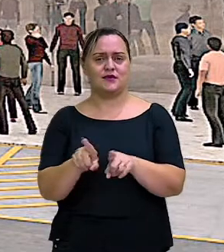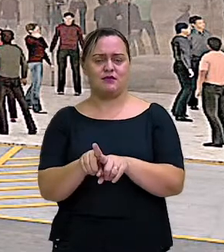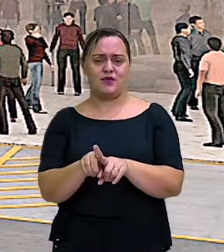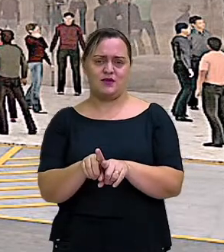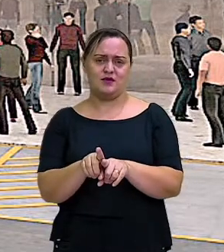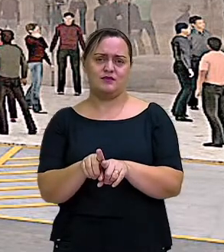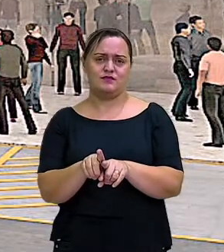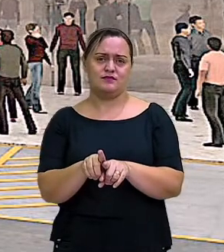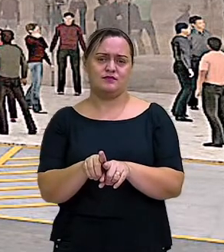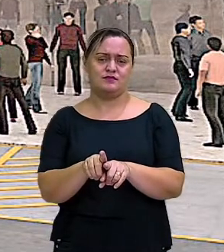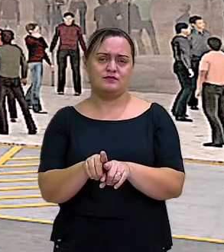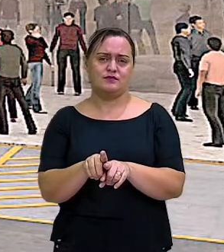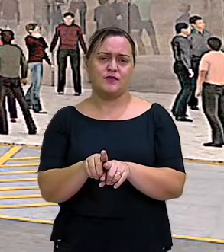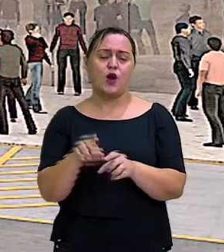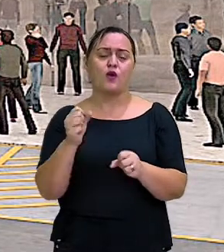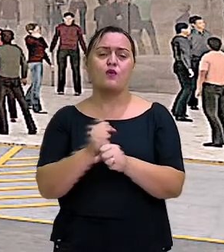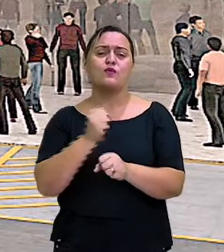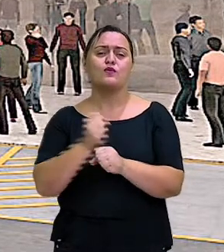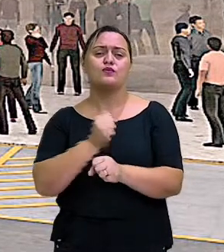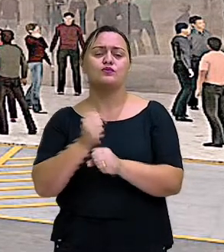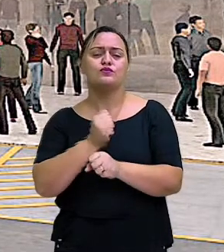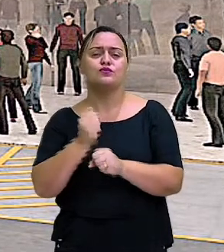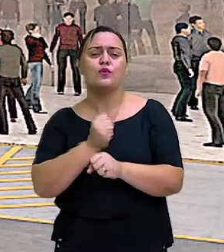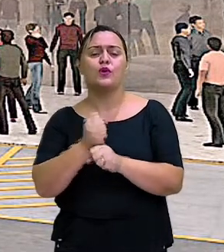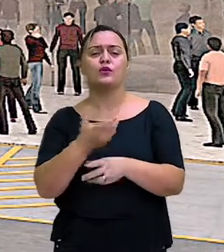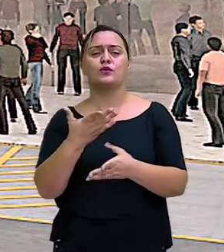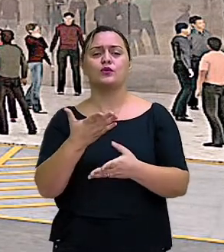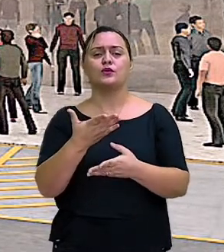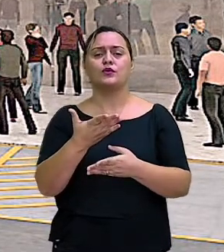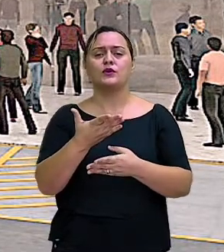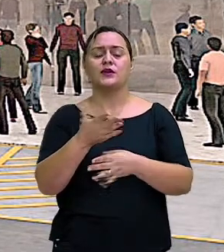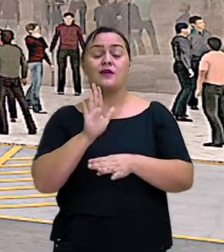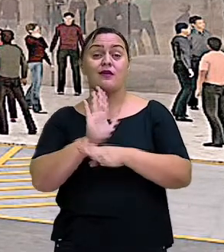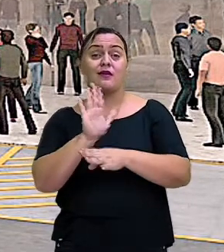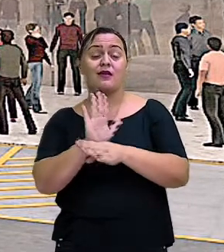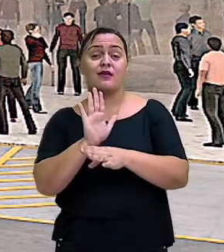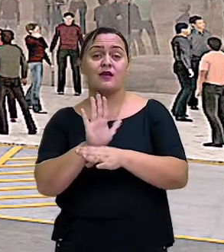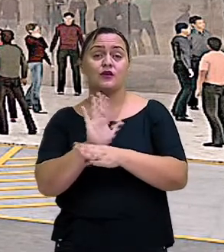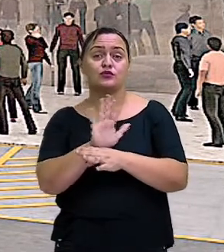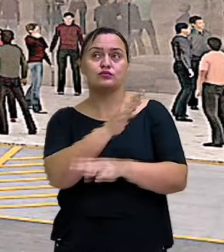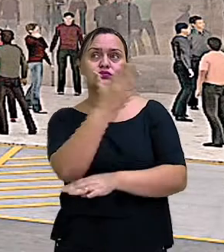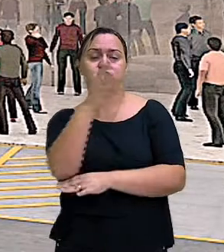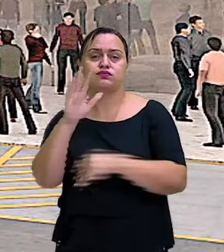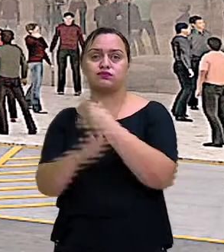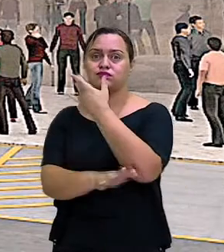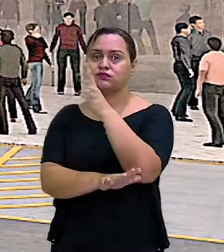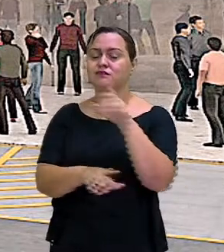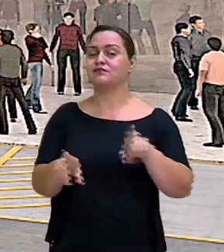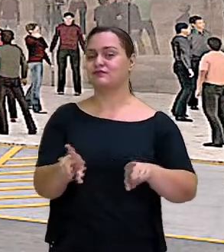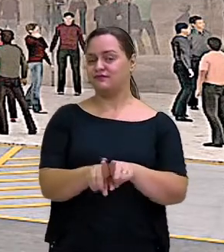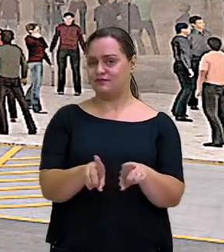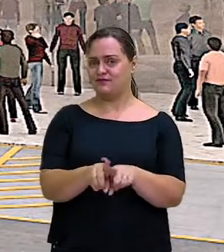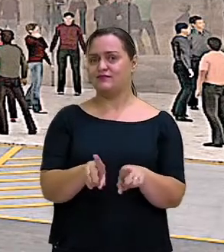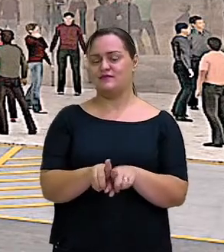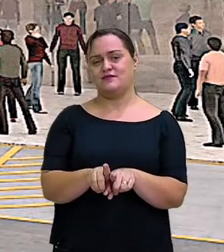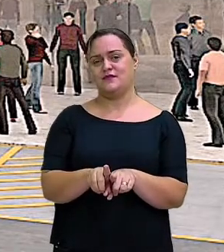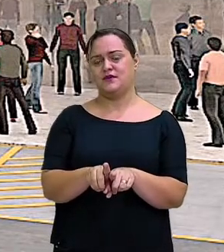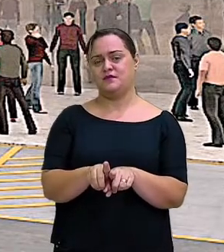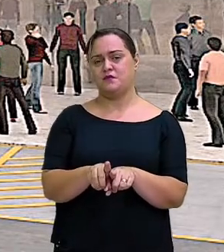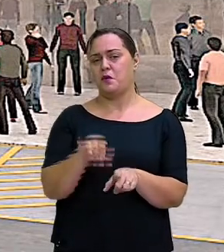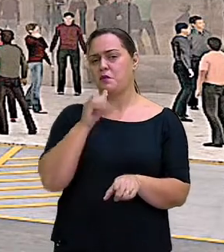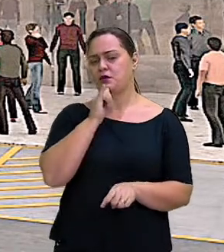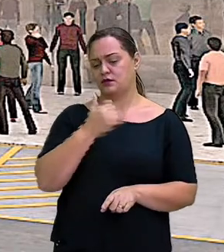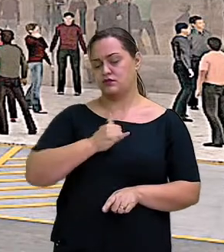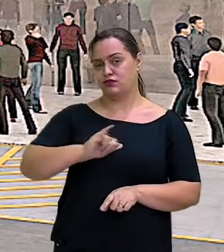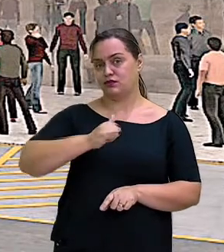é construído de forma sustentável. Você já ouviu falar da energia fotovoltaica? Então, energia captada da luz